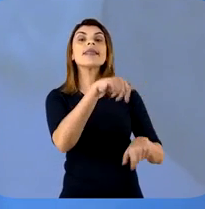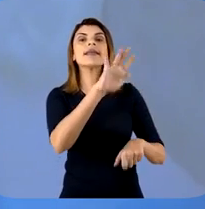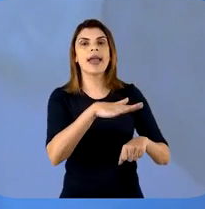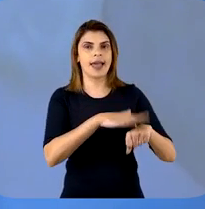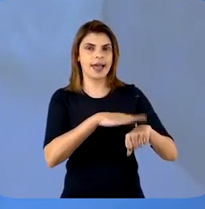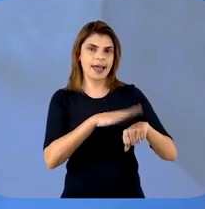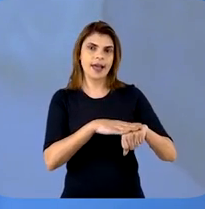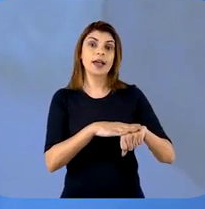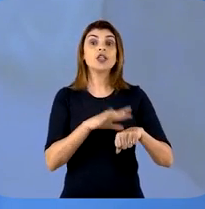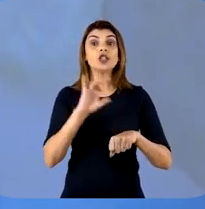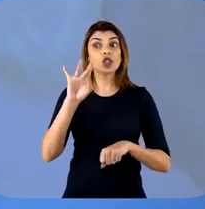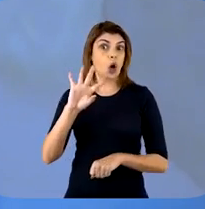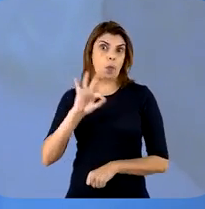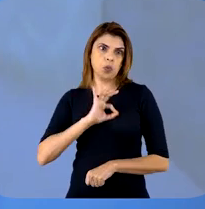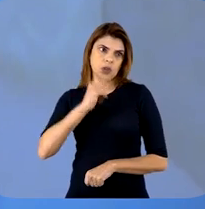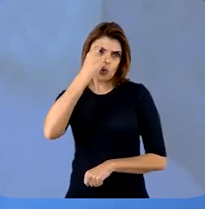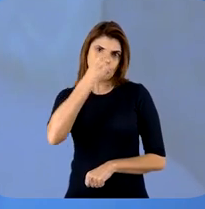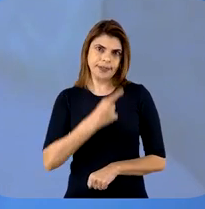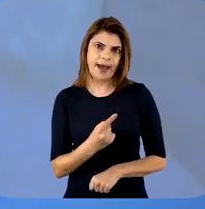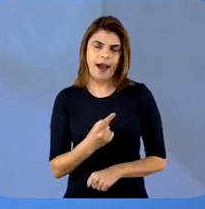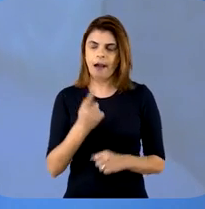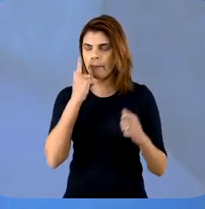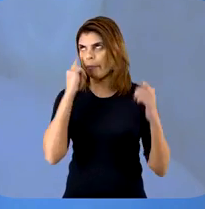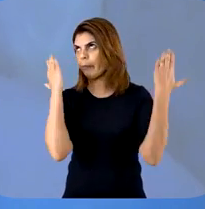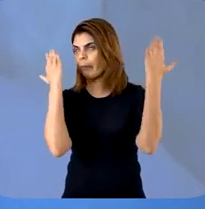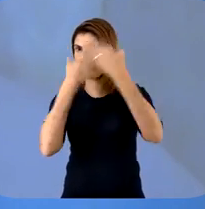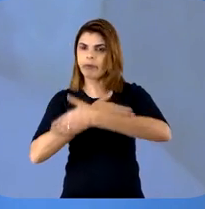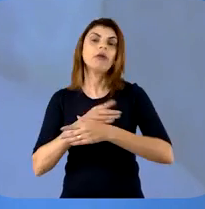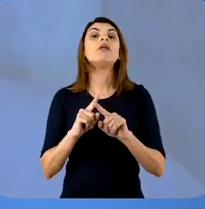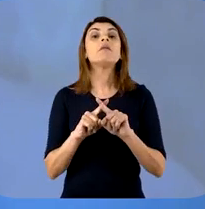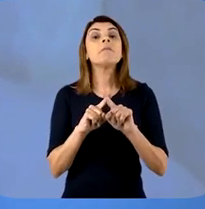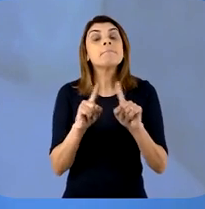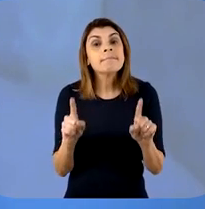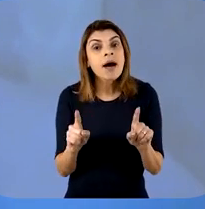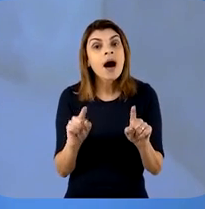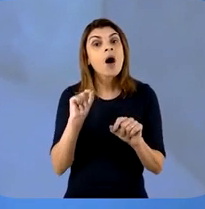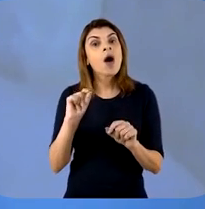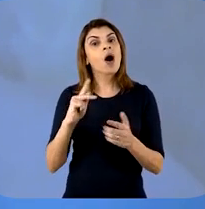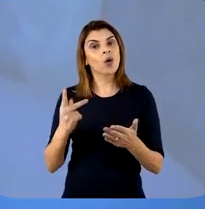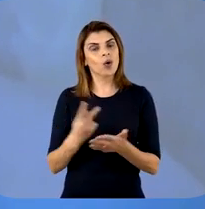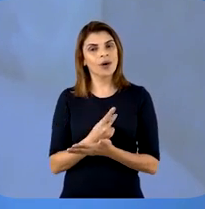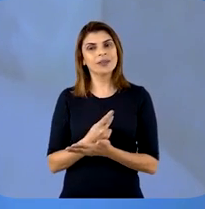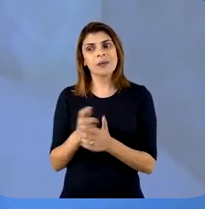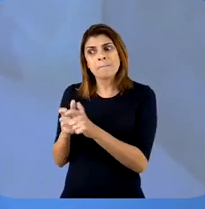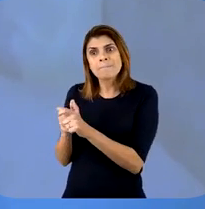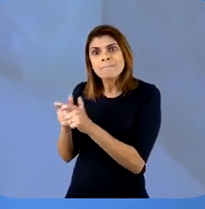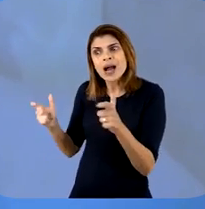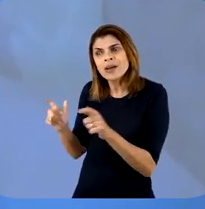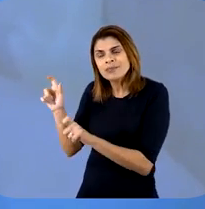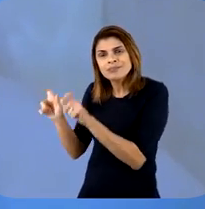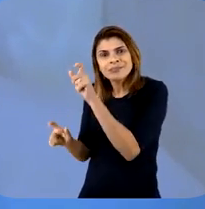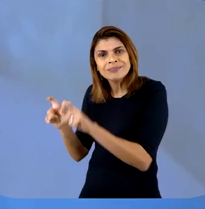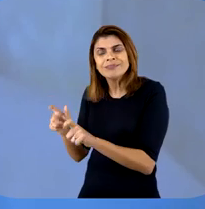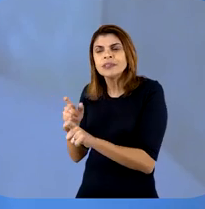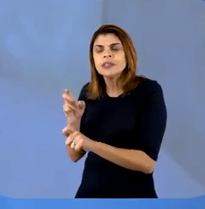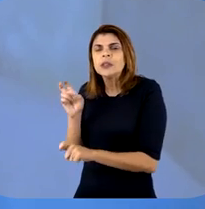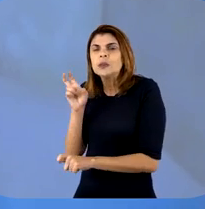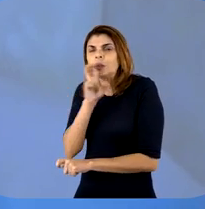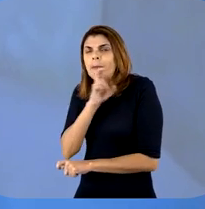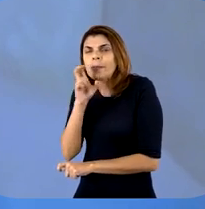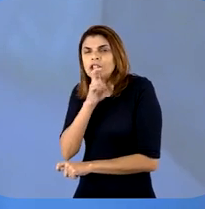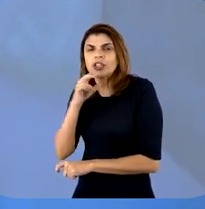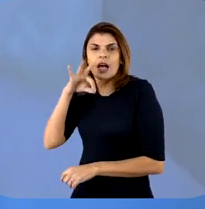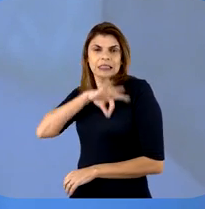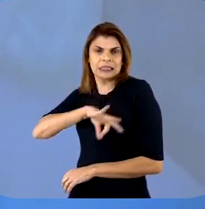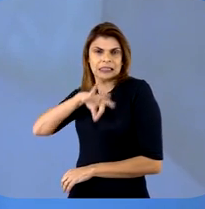maneira, só que quem não sabe é a polícia. Agora, a verdade é que essa grande demanda pelo auxílio emergencial